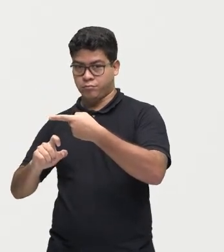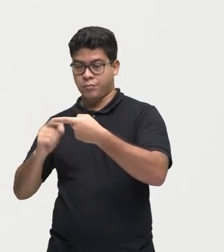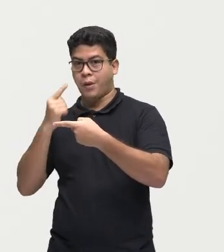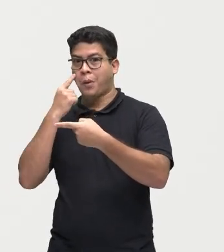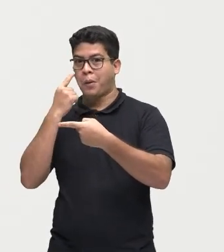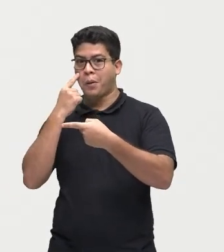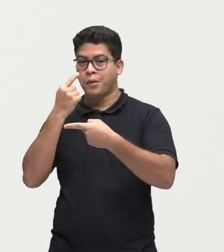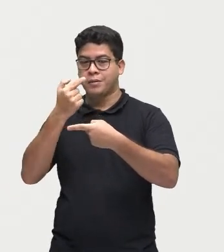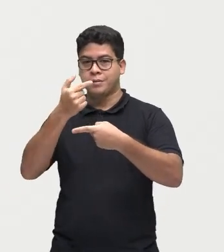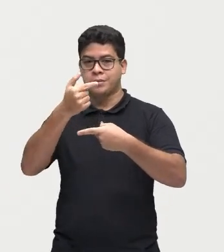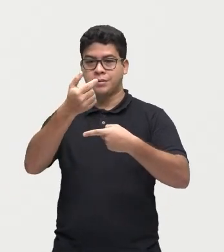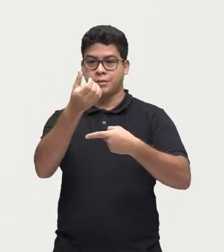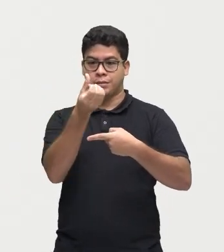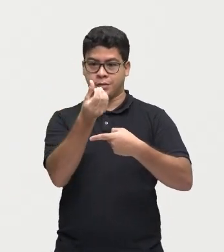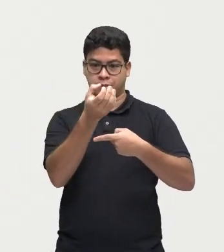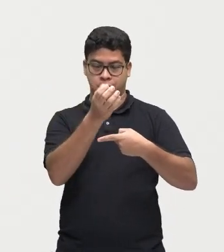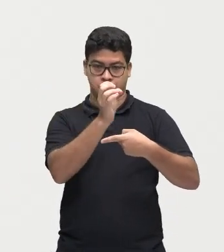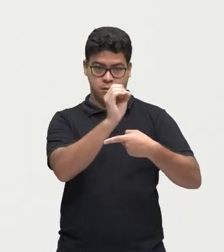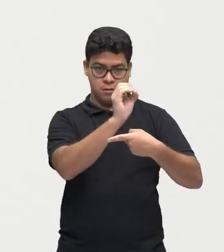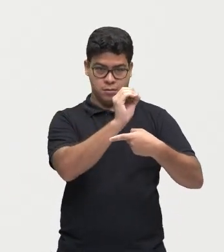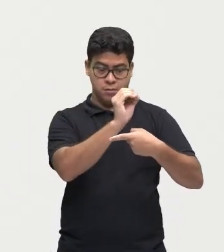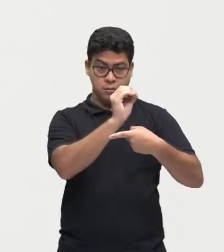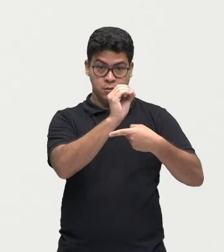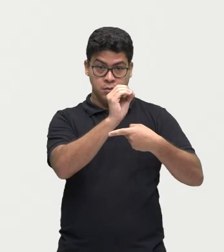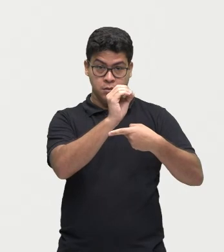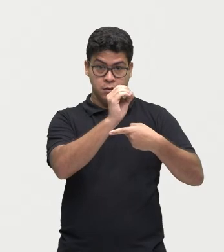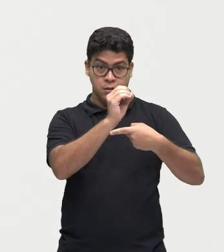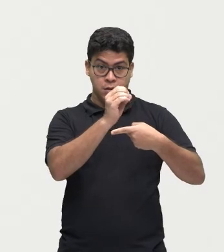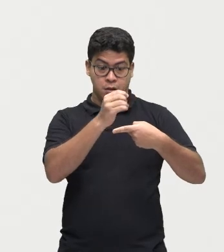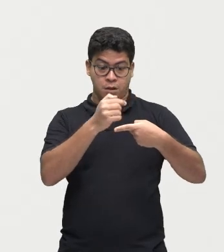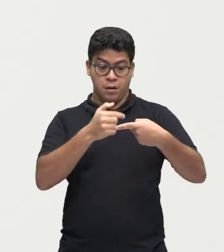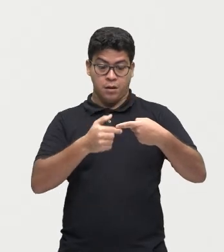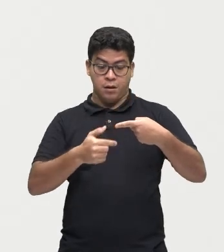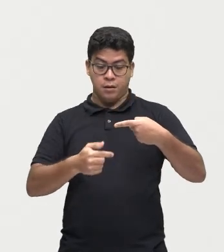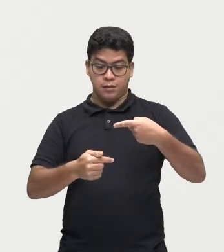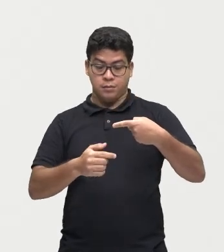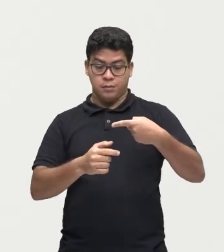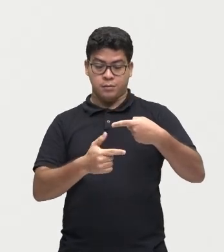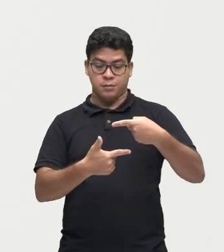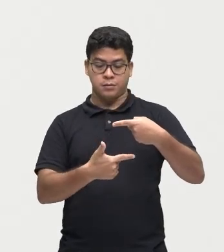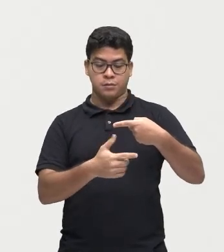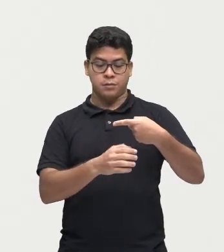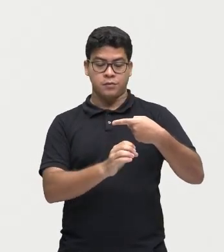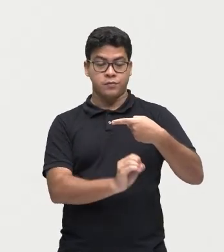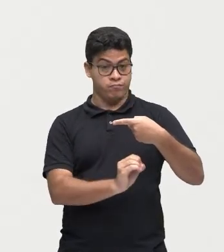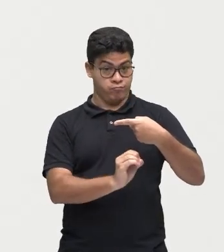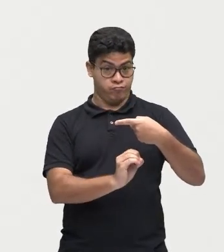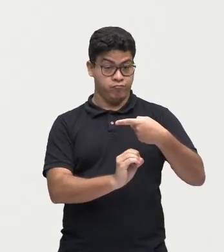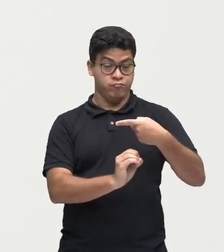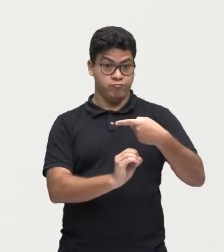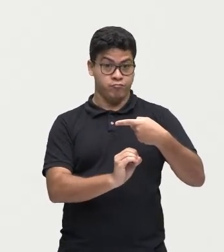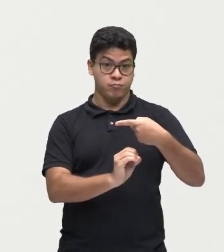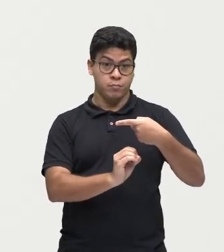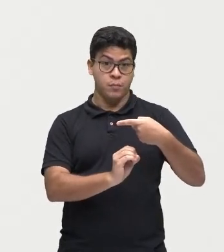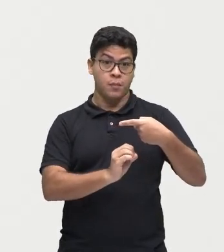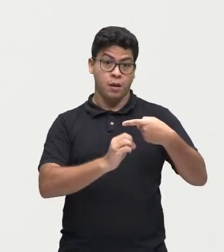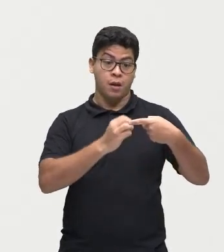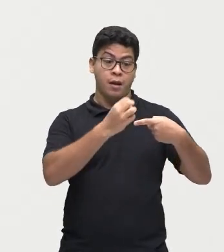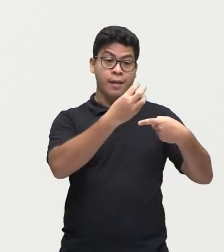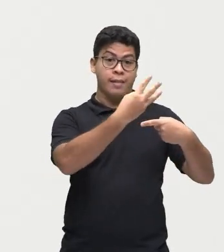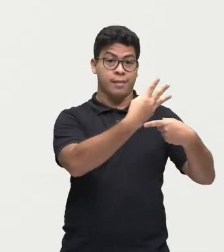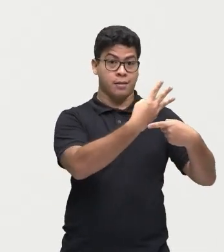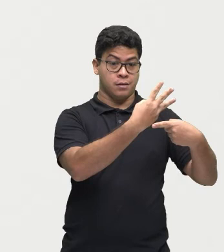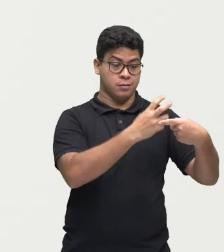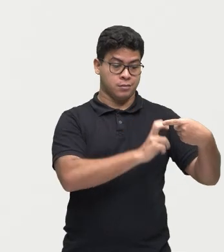fração, estamos aumentando a quantidade de peças, não é? Então, fica nessa